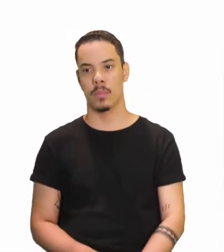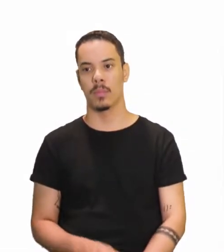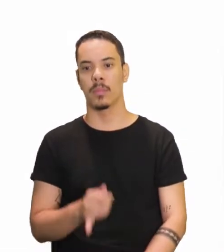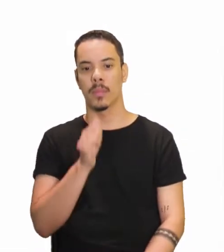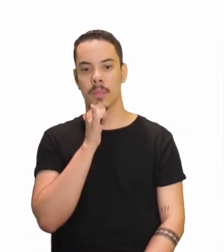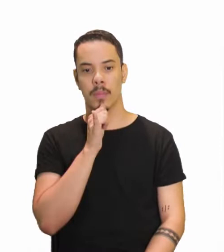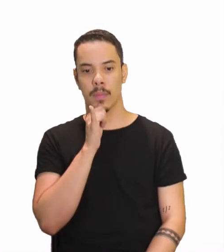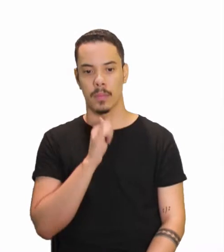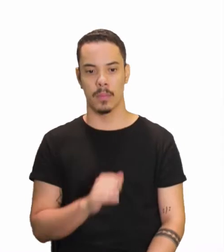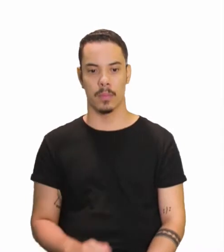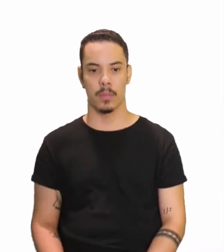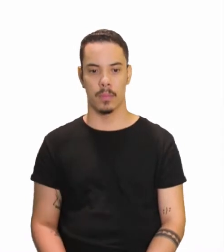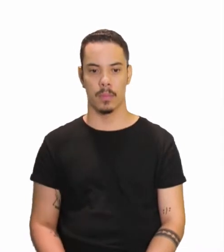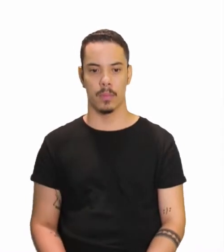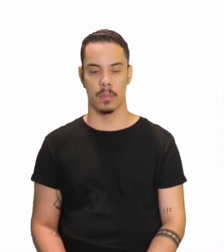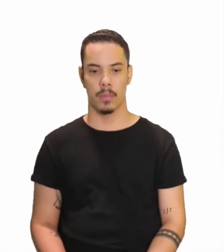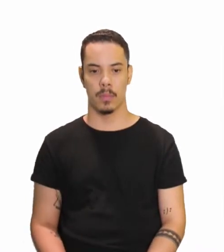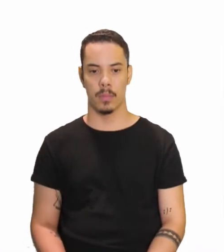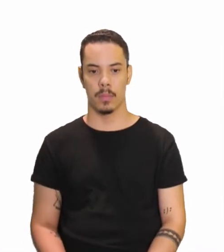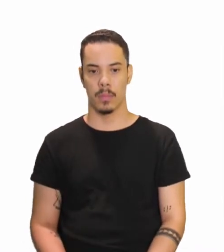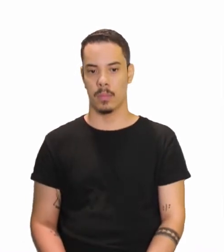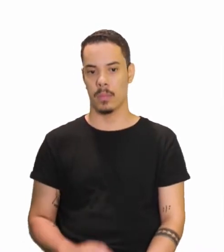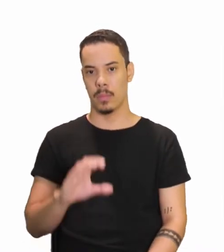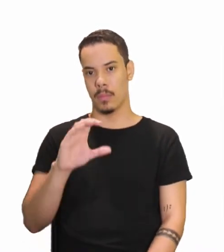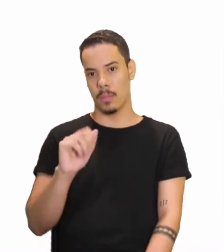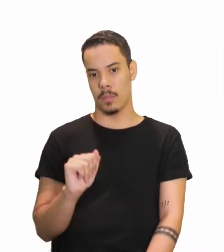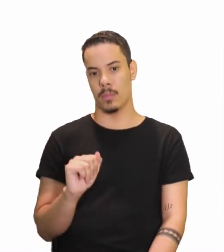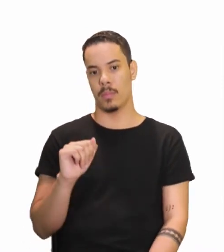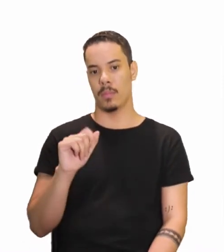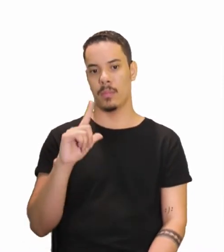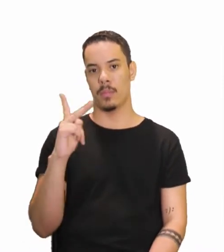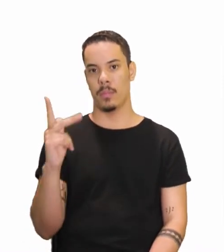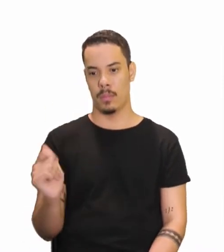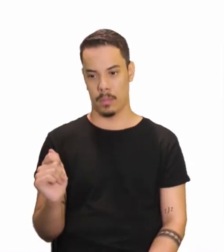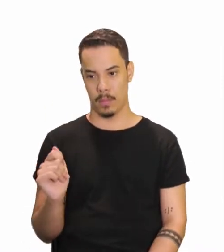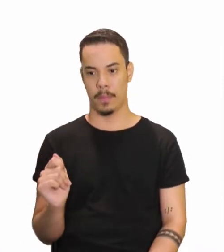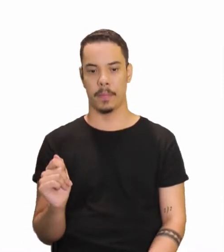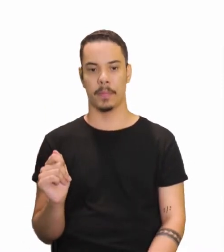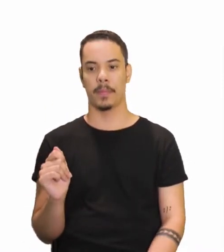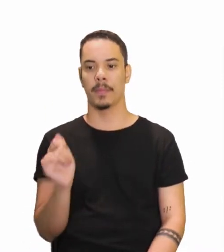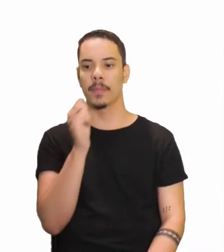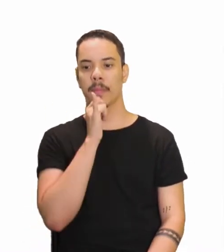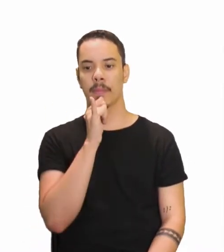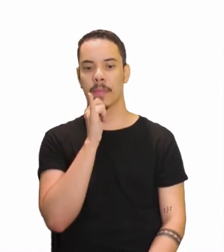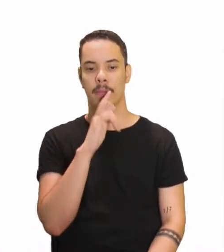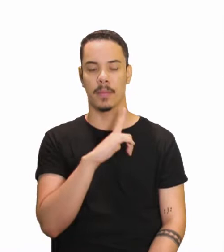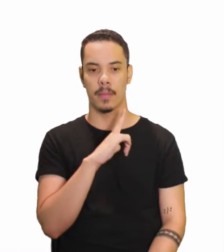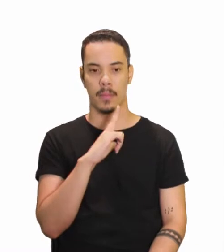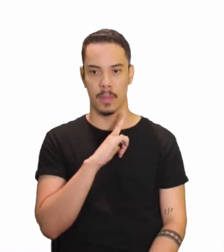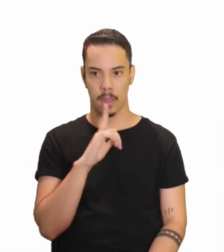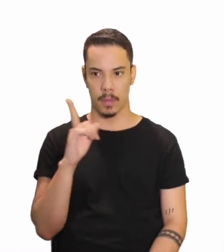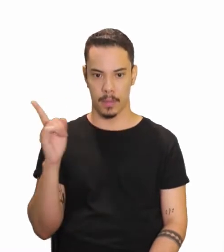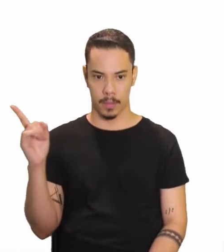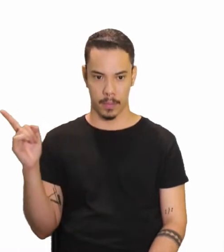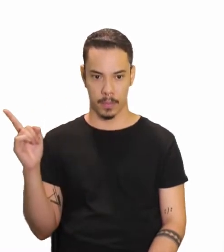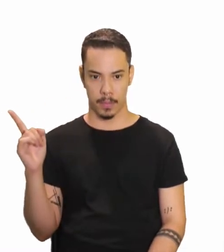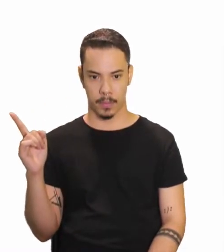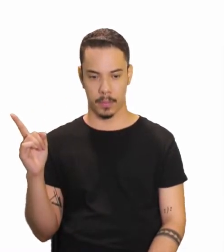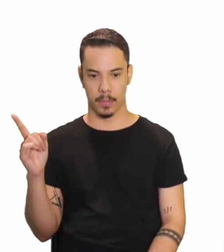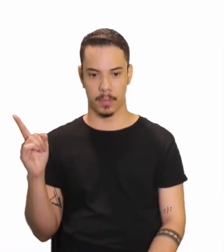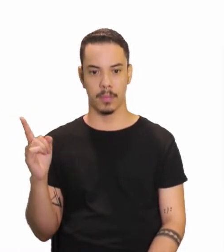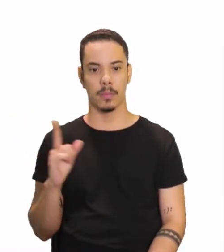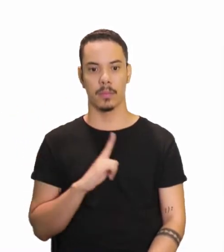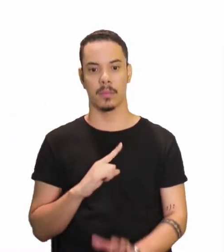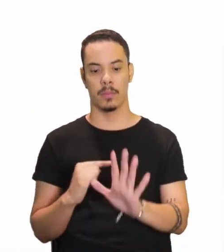exemplo, táxi. Táxi. Não, calha. Né? Olha só na calha, então, aqui eu tenho um dígrafo, eu tenho